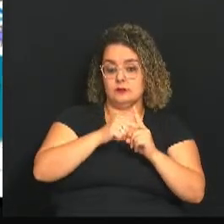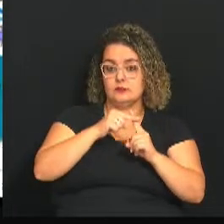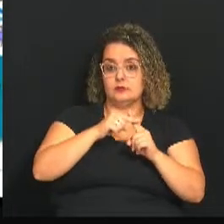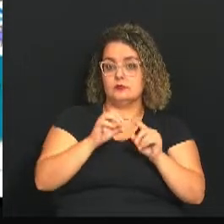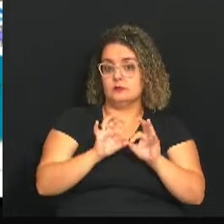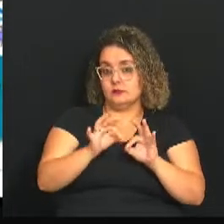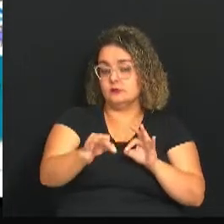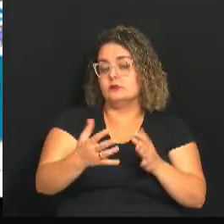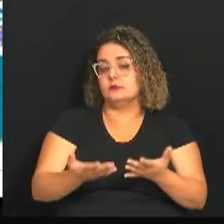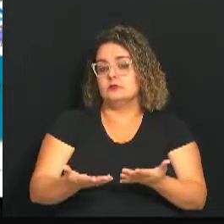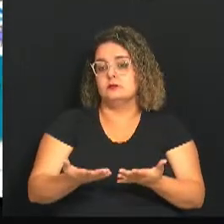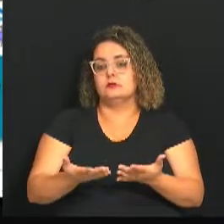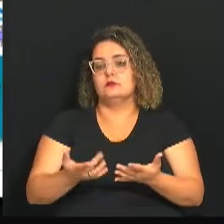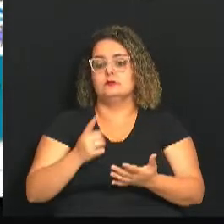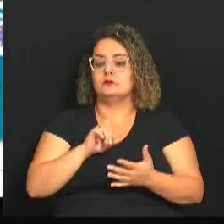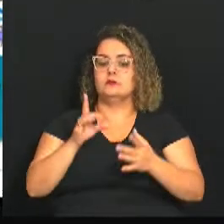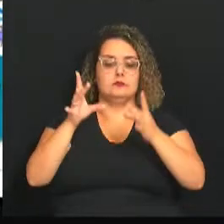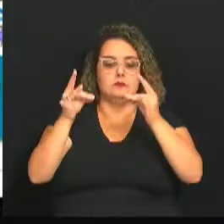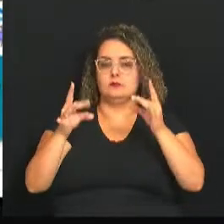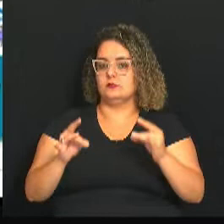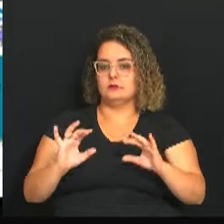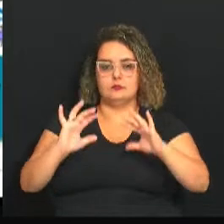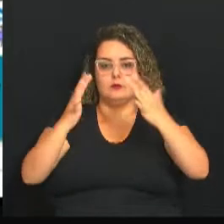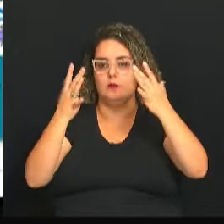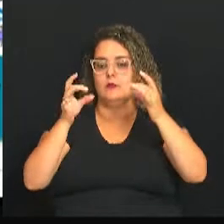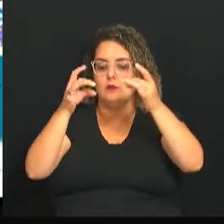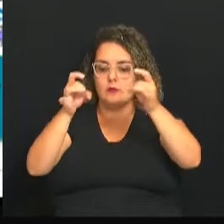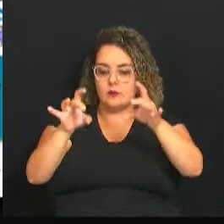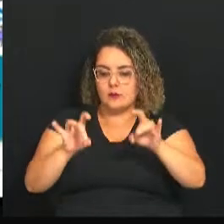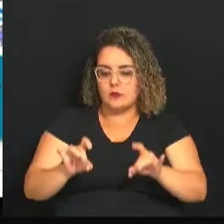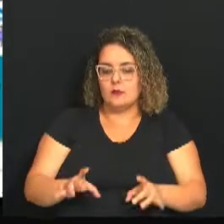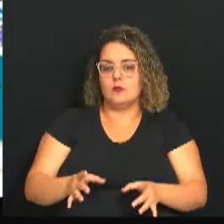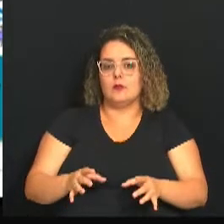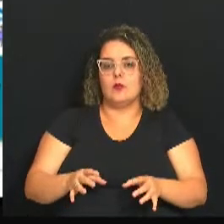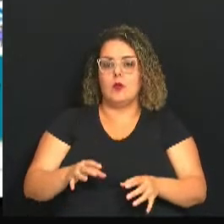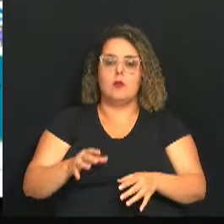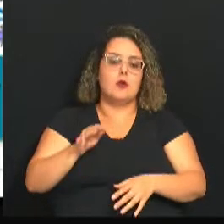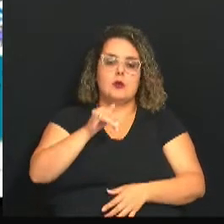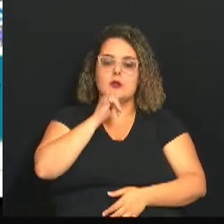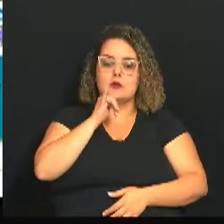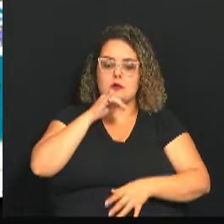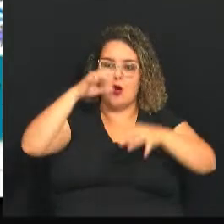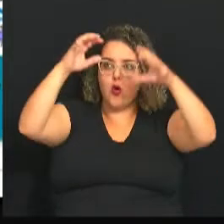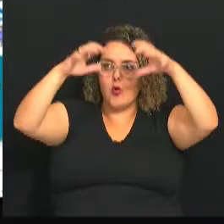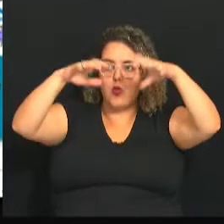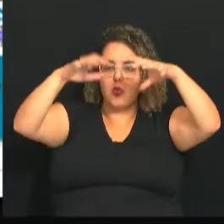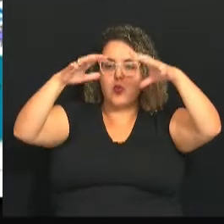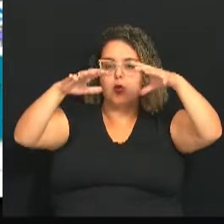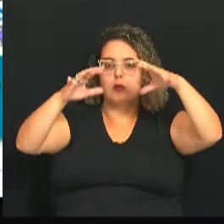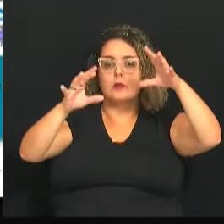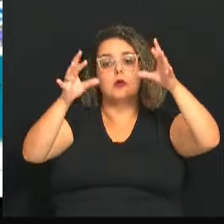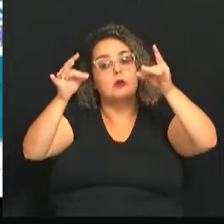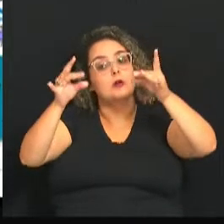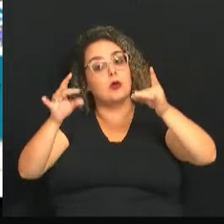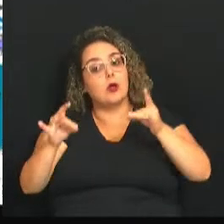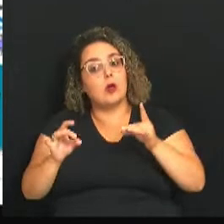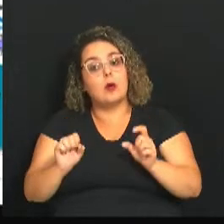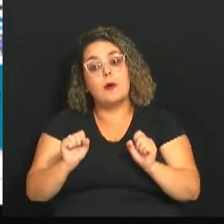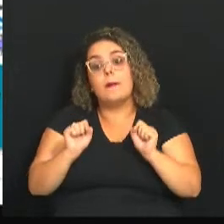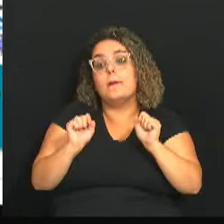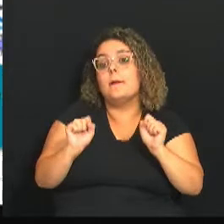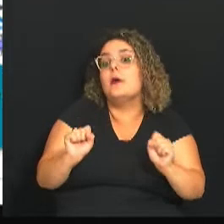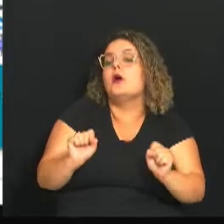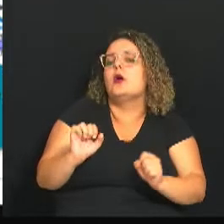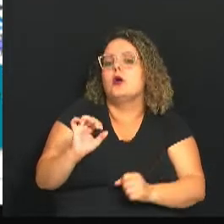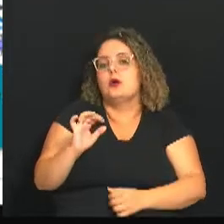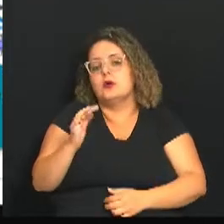não detalham eventos específicos, por exemplo, um evento pontual de chuva, eles apenas descrevem como que, em termos